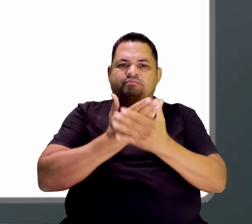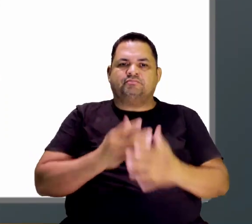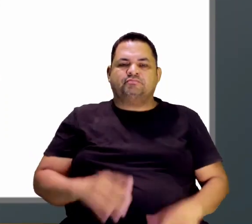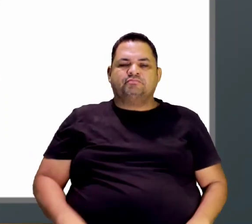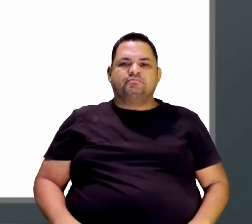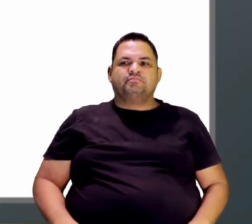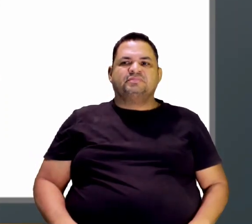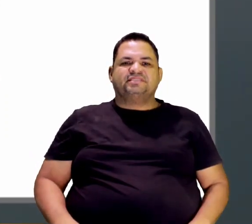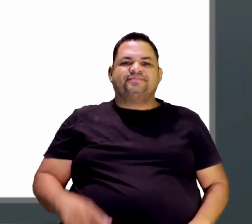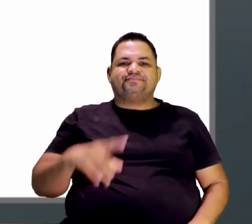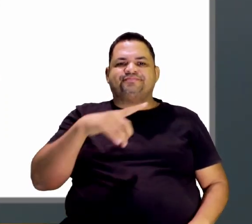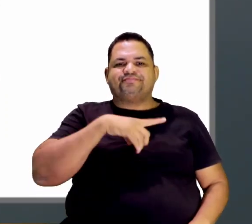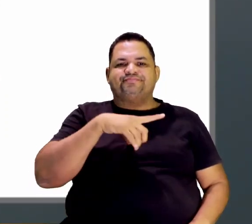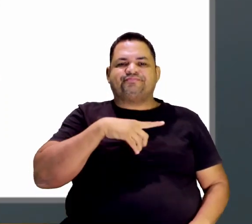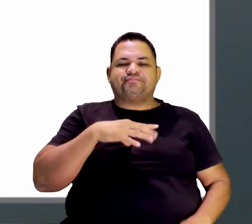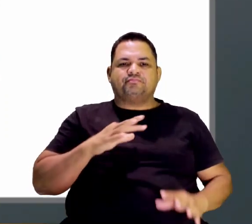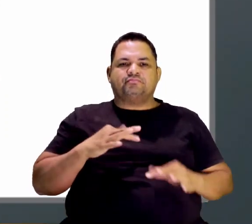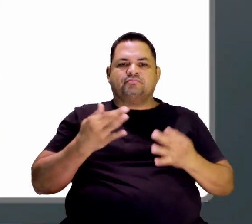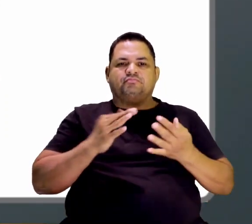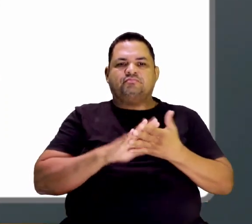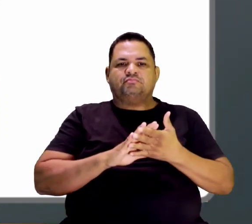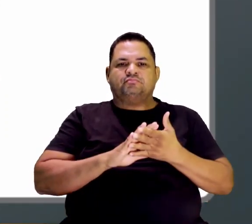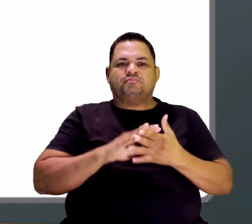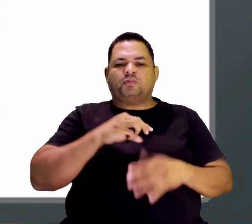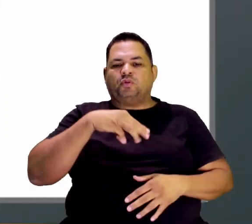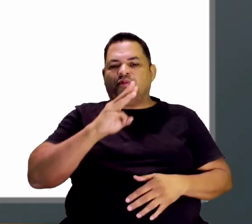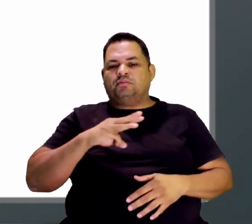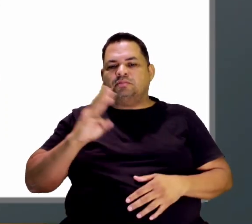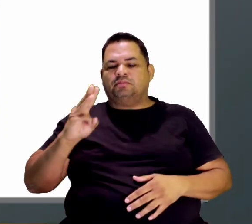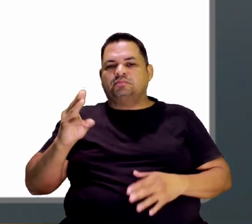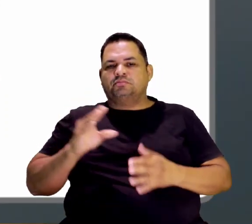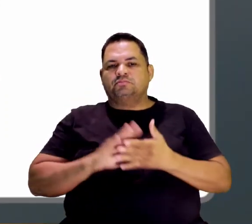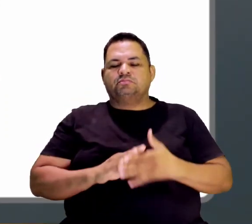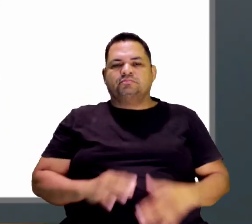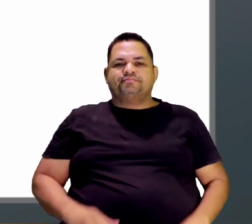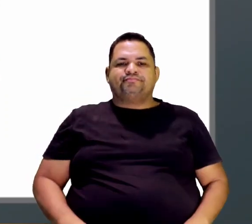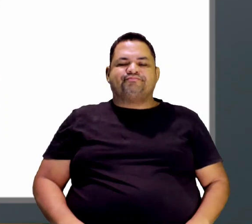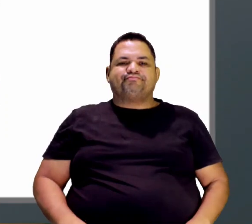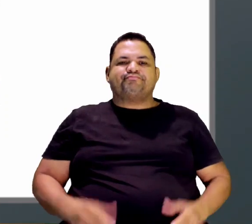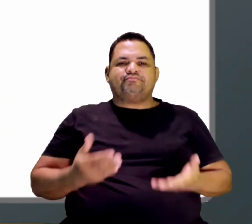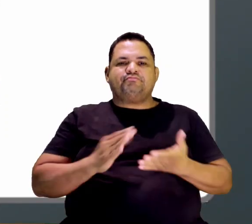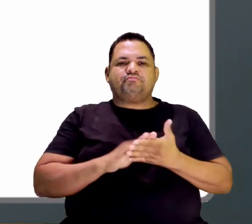pensando, nossa, como eu vivo bem, né? É uma reflexão, caríssimo estudante. Muito bem.